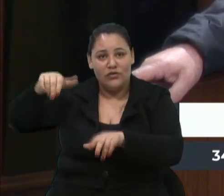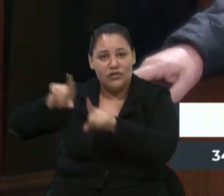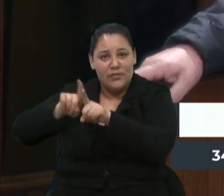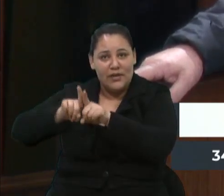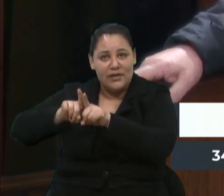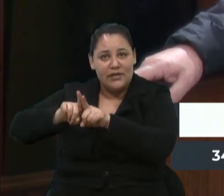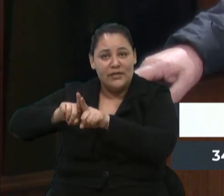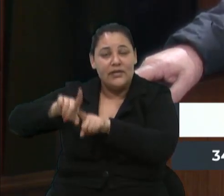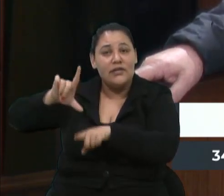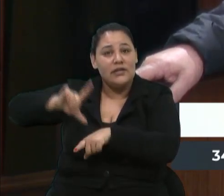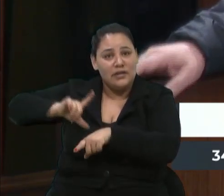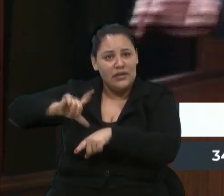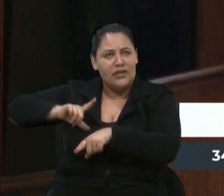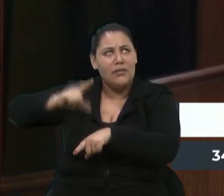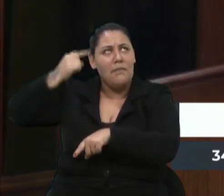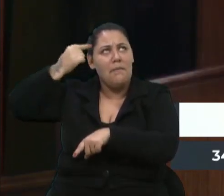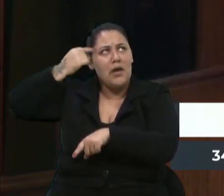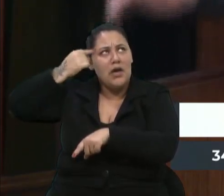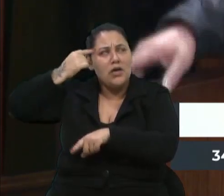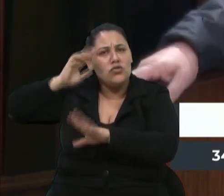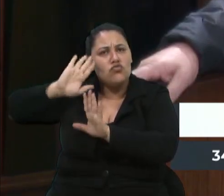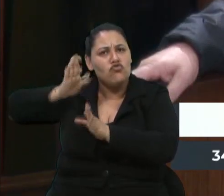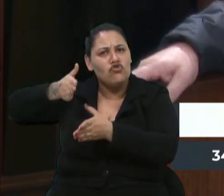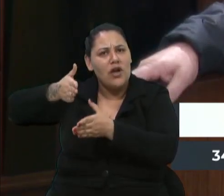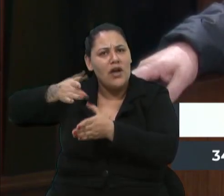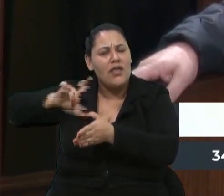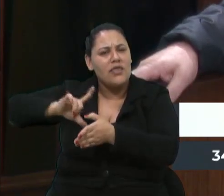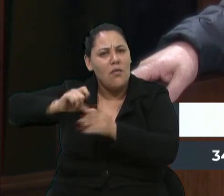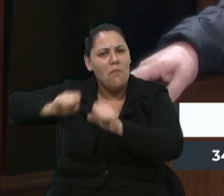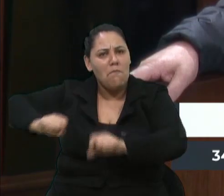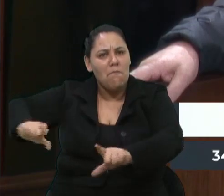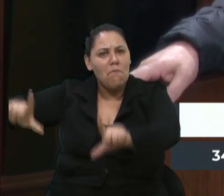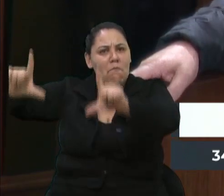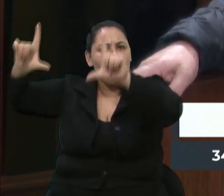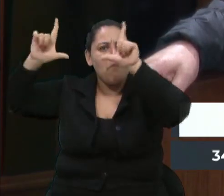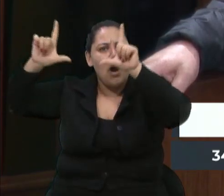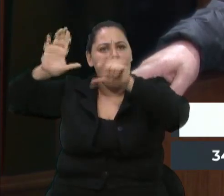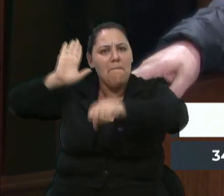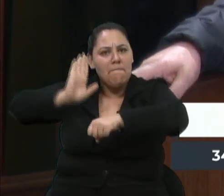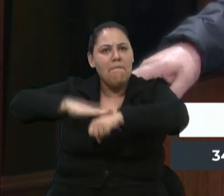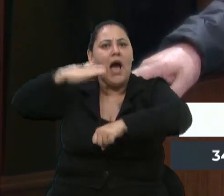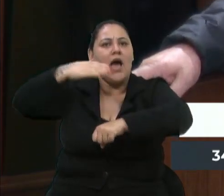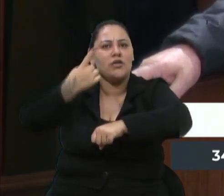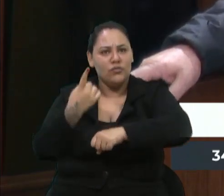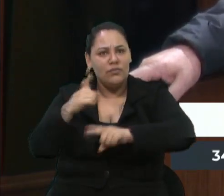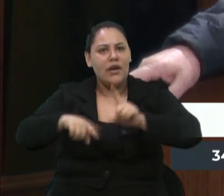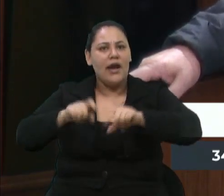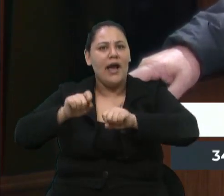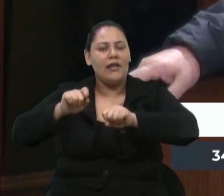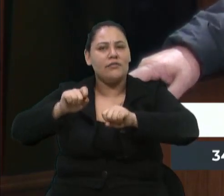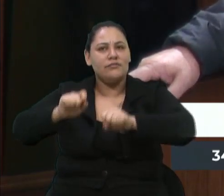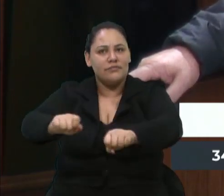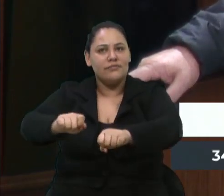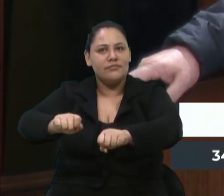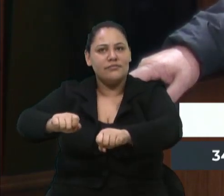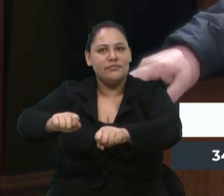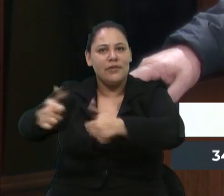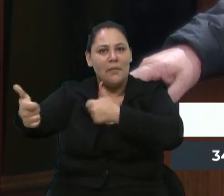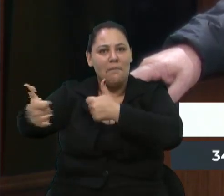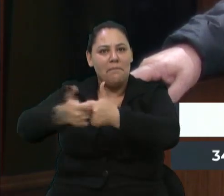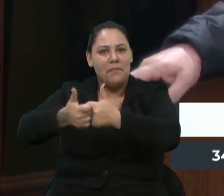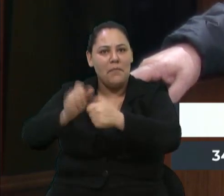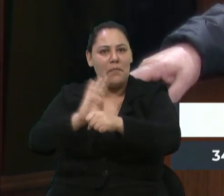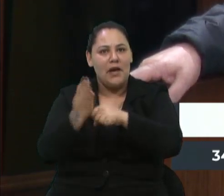tem previsão, já está lá uma placa grande, de mais um mercado naquela região, lá próximo ao bairro Santa